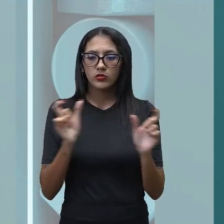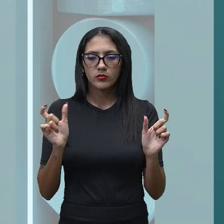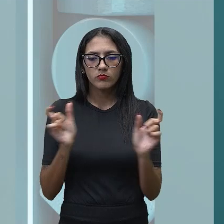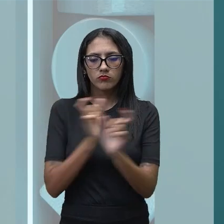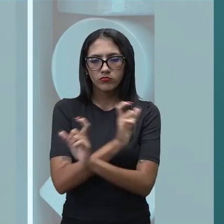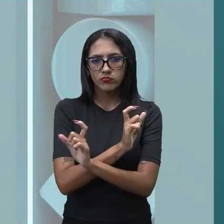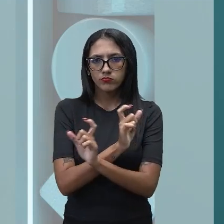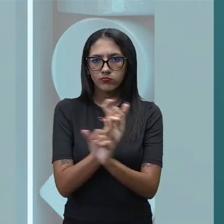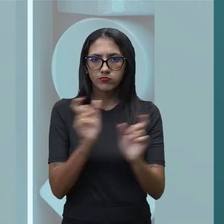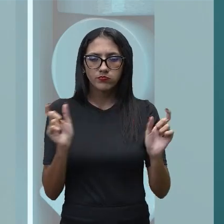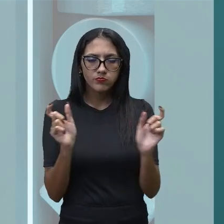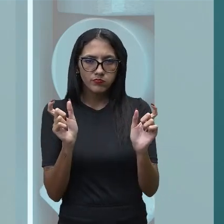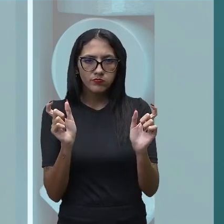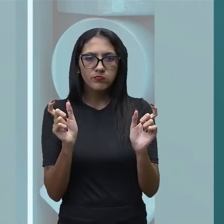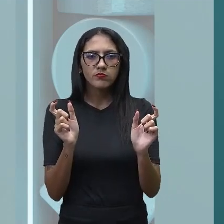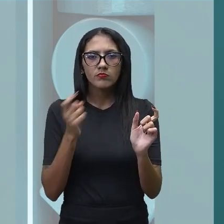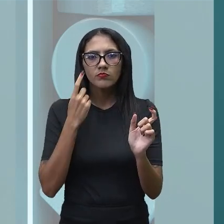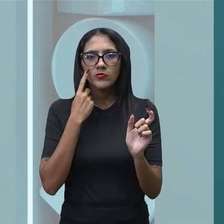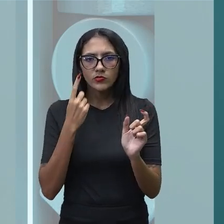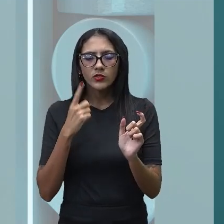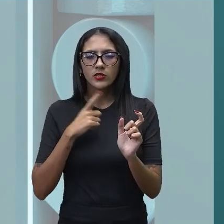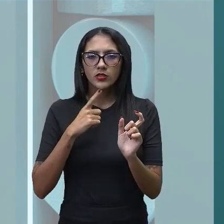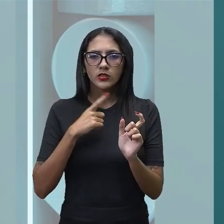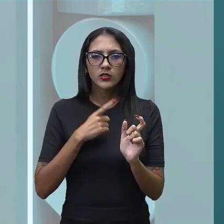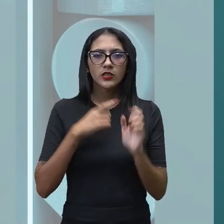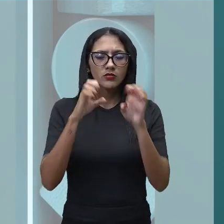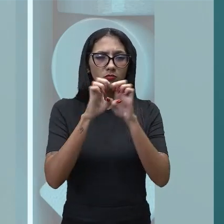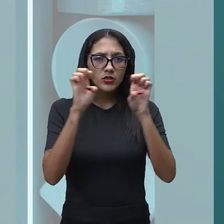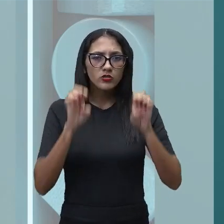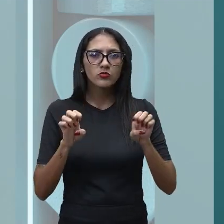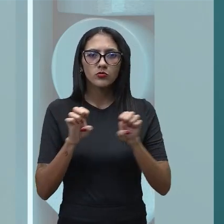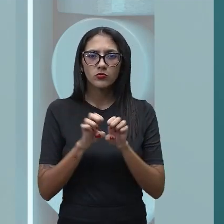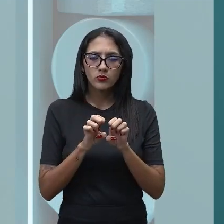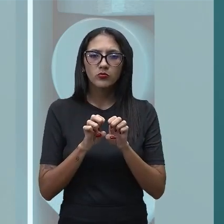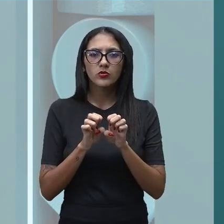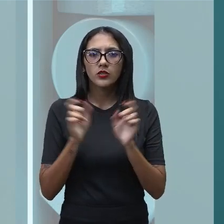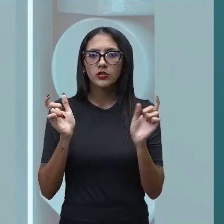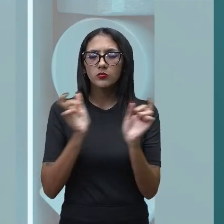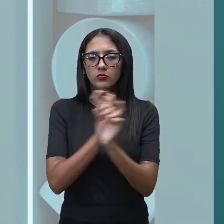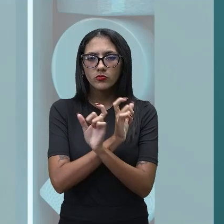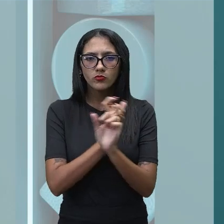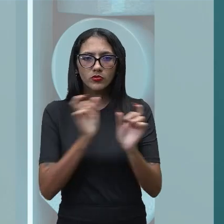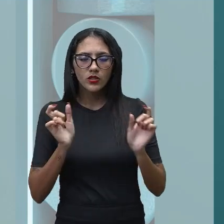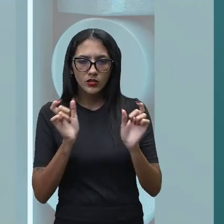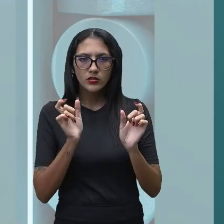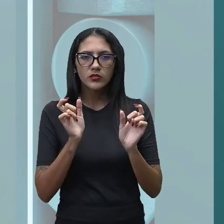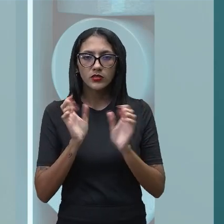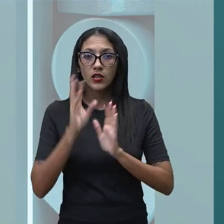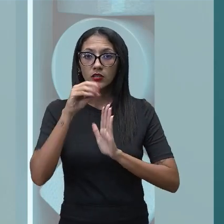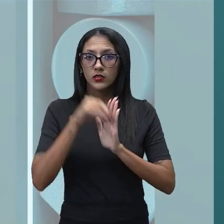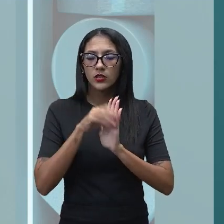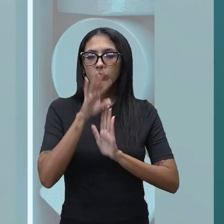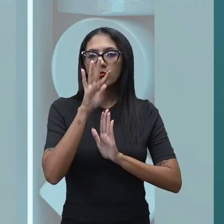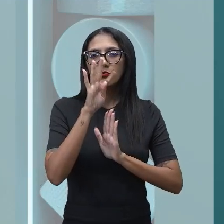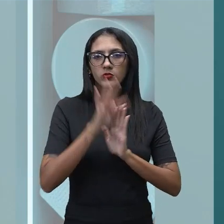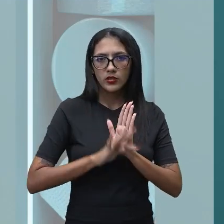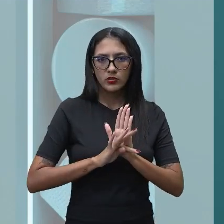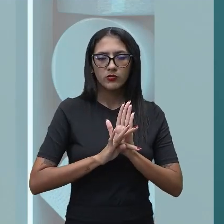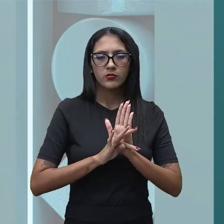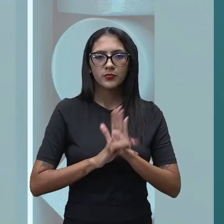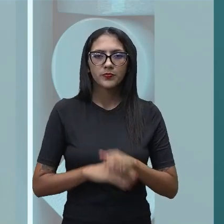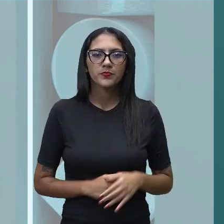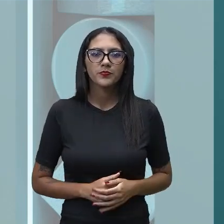que ao final houve essa inversão colocando isso lá no texto, no final do verso. Então,